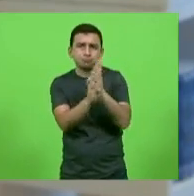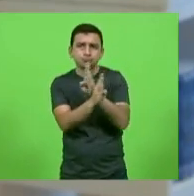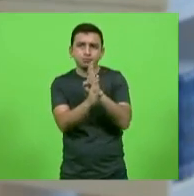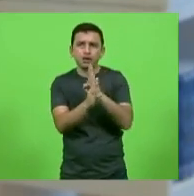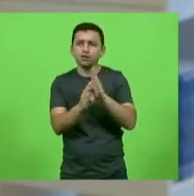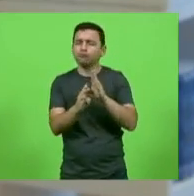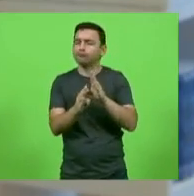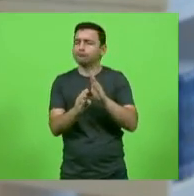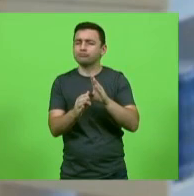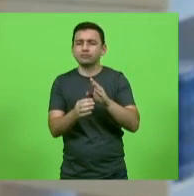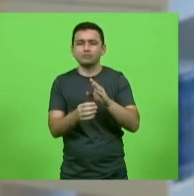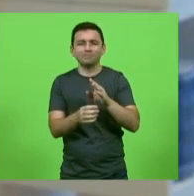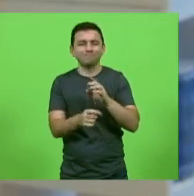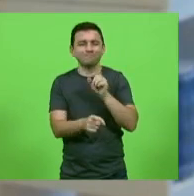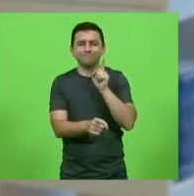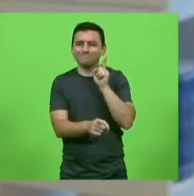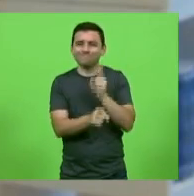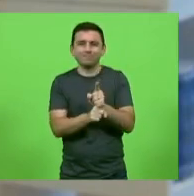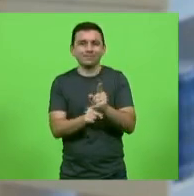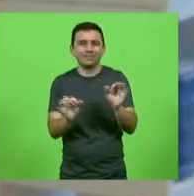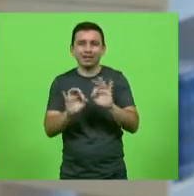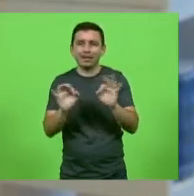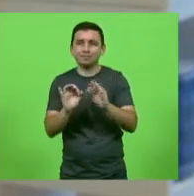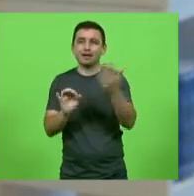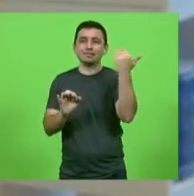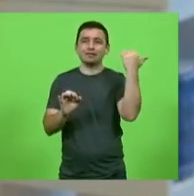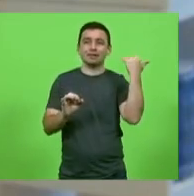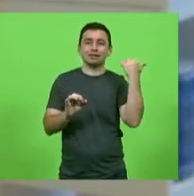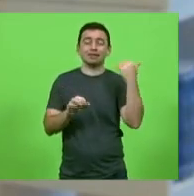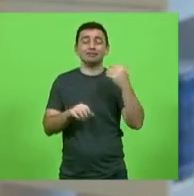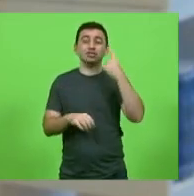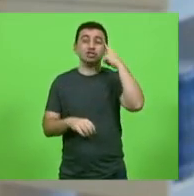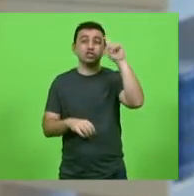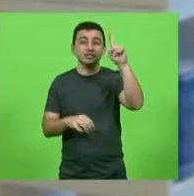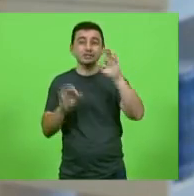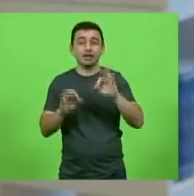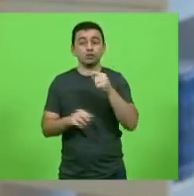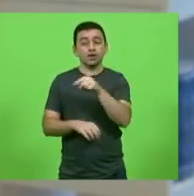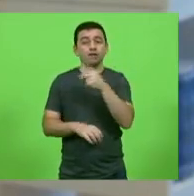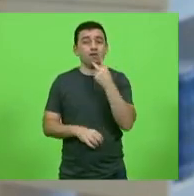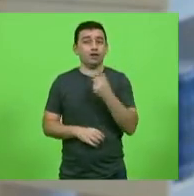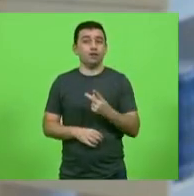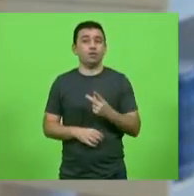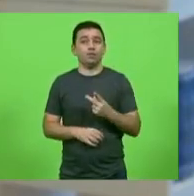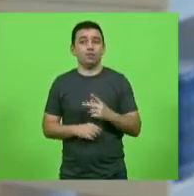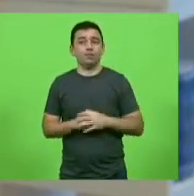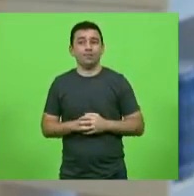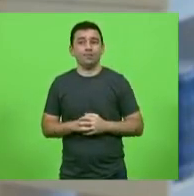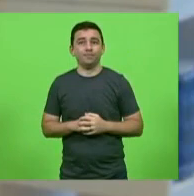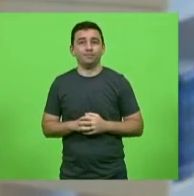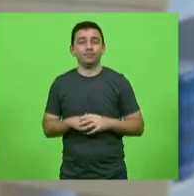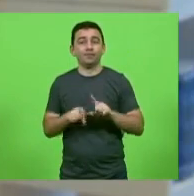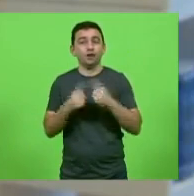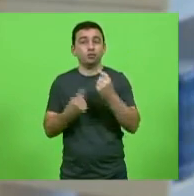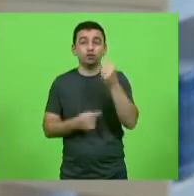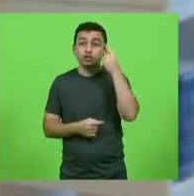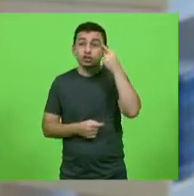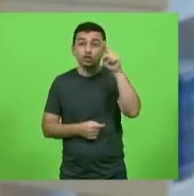foi possível deduzir ciência anterior à data por ele mesmo informada, ou seja, excelências, no dia